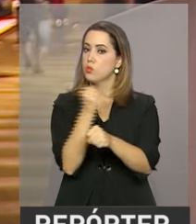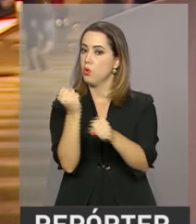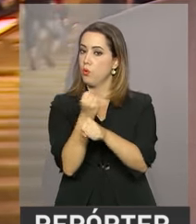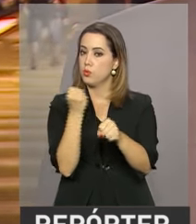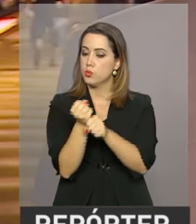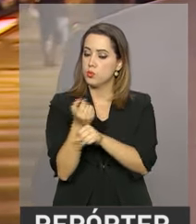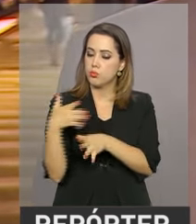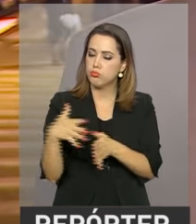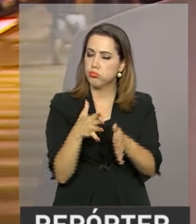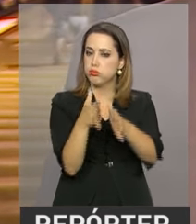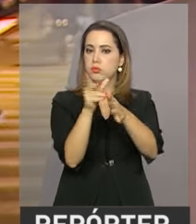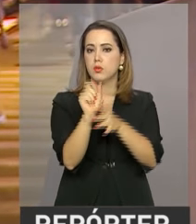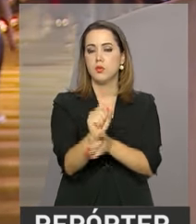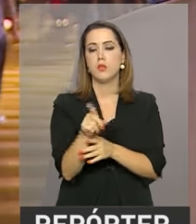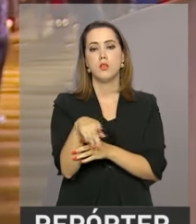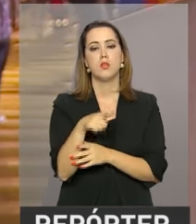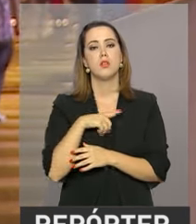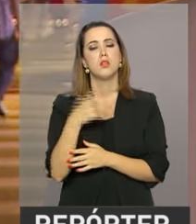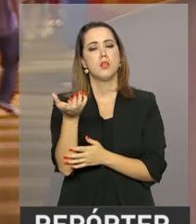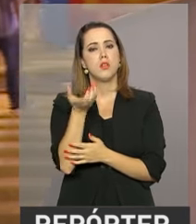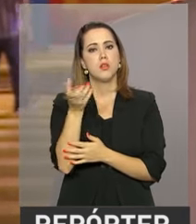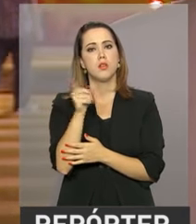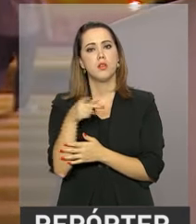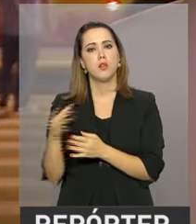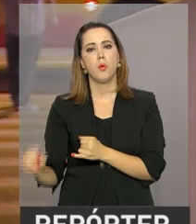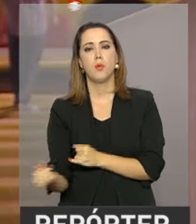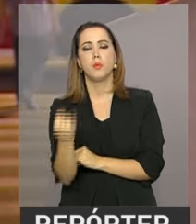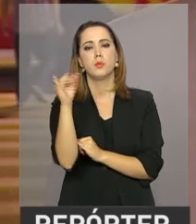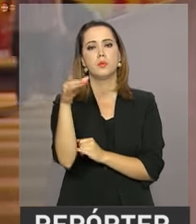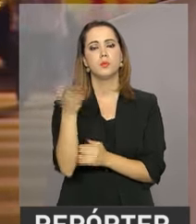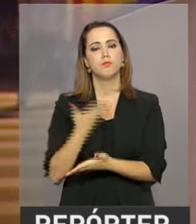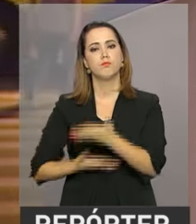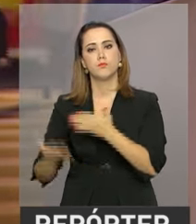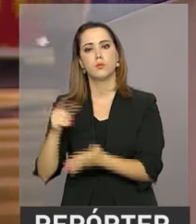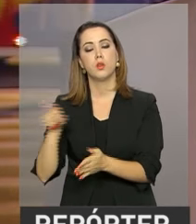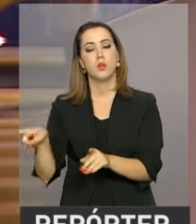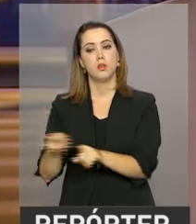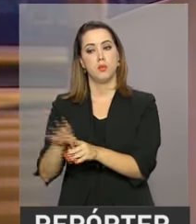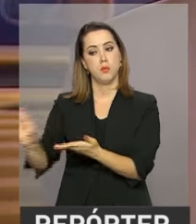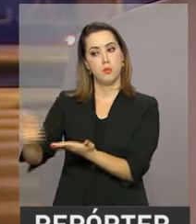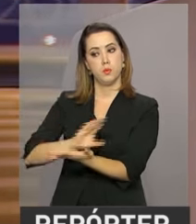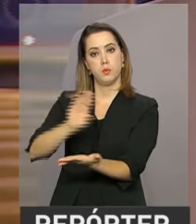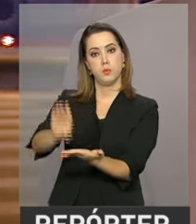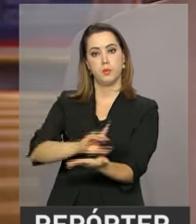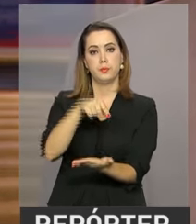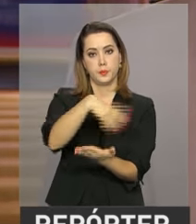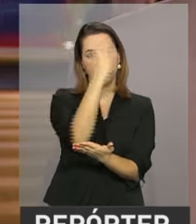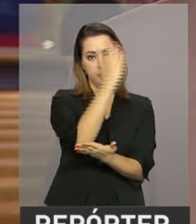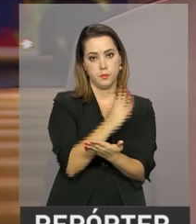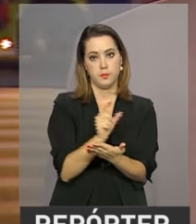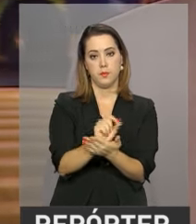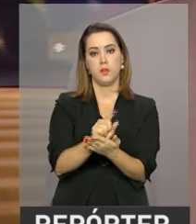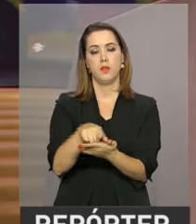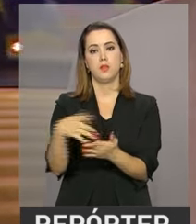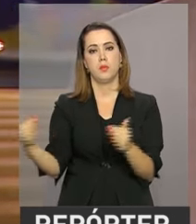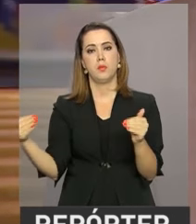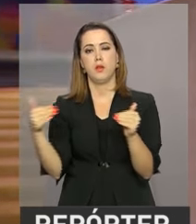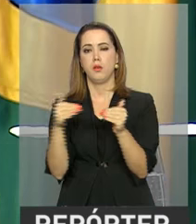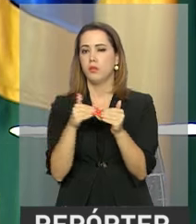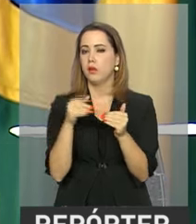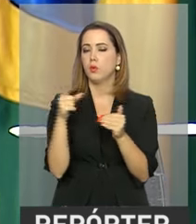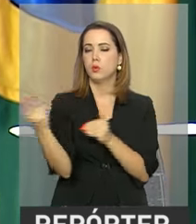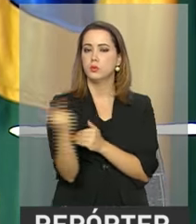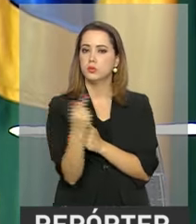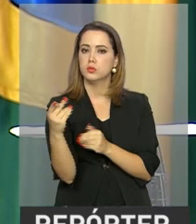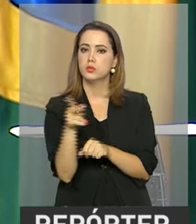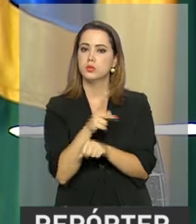A ideia é buscar oportunidades de negócios e de investimentos e também devem ser assinados acordos entre os dois países.